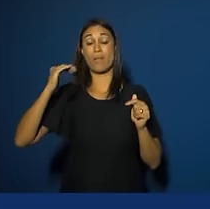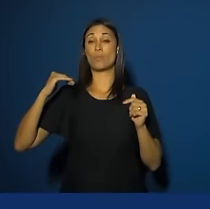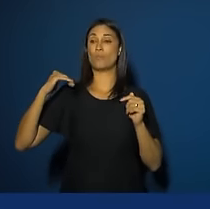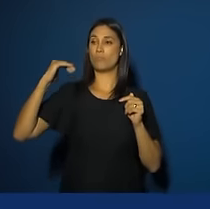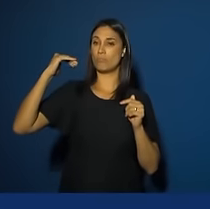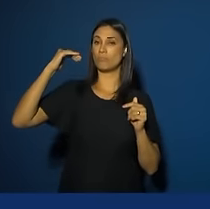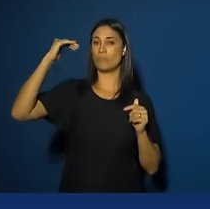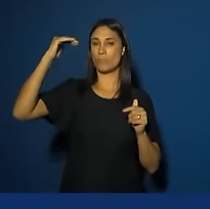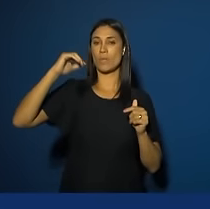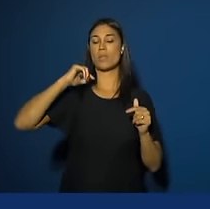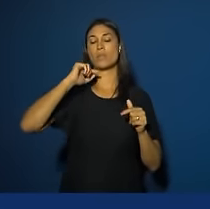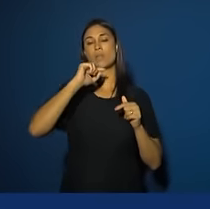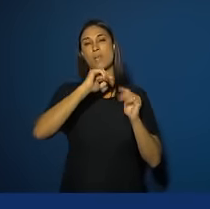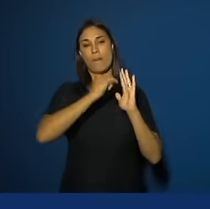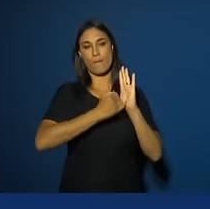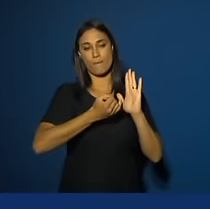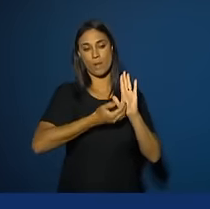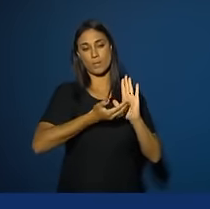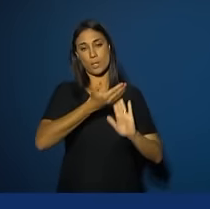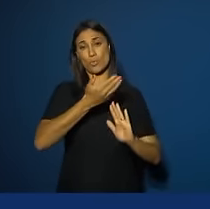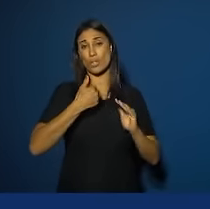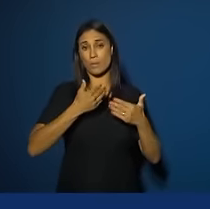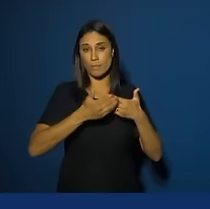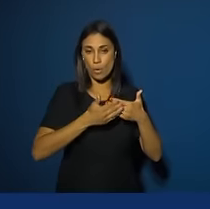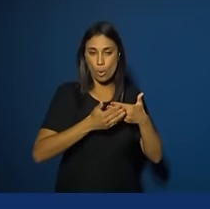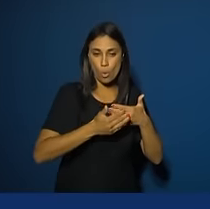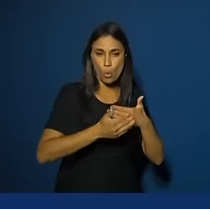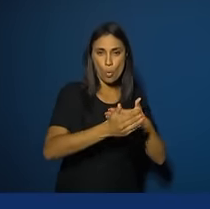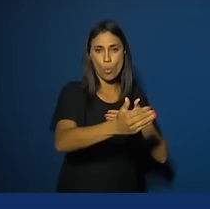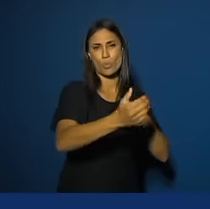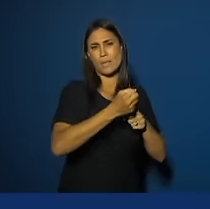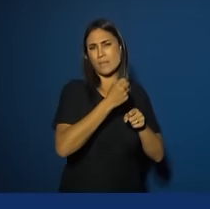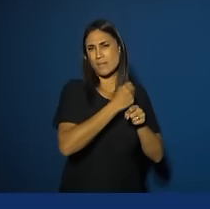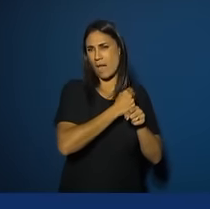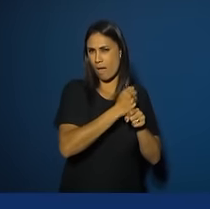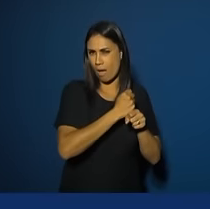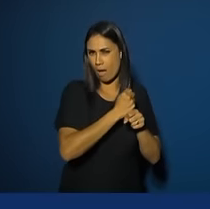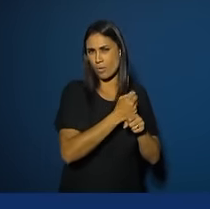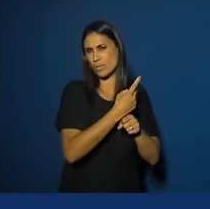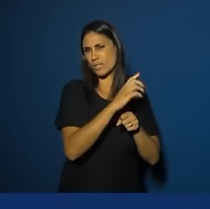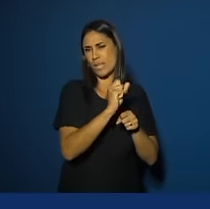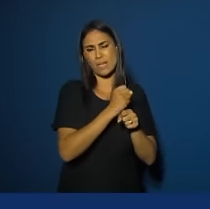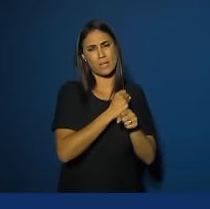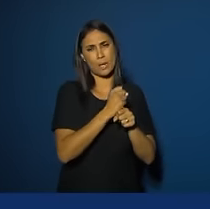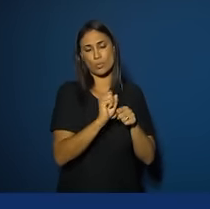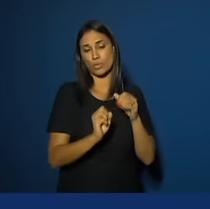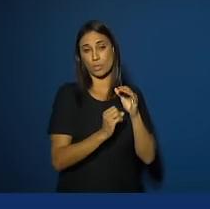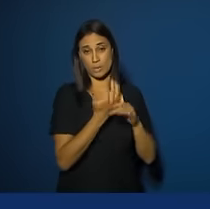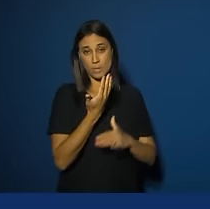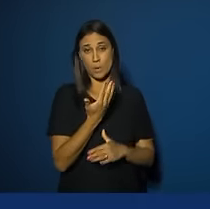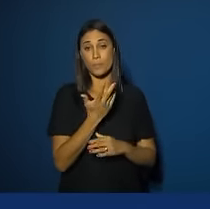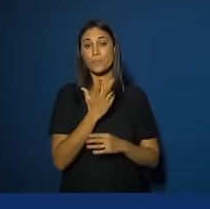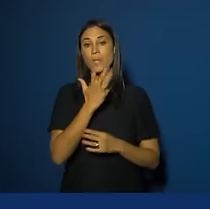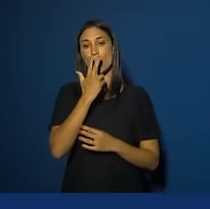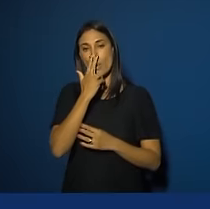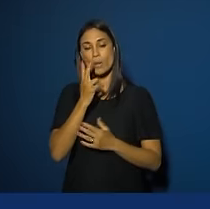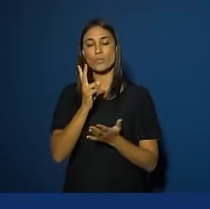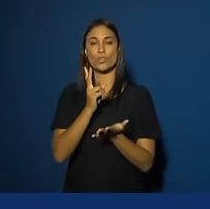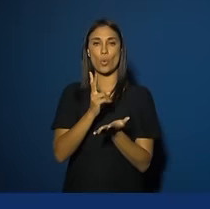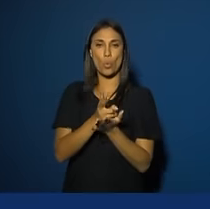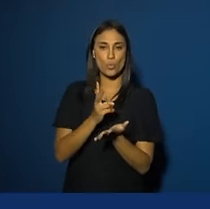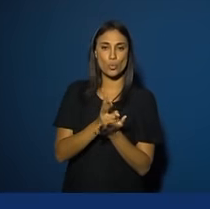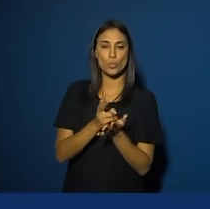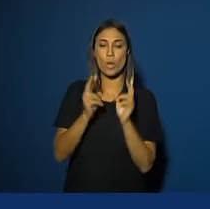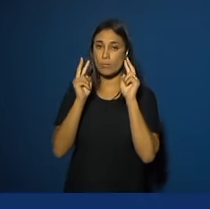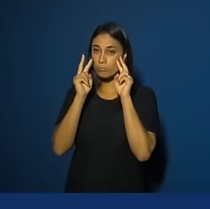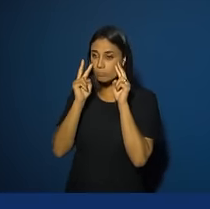o regime de metas de inflação teve ao longo dessas décadas de implementação. Eu acho que a gente continua